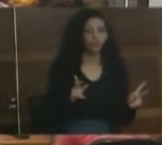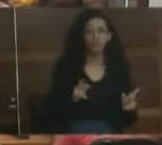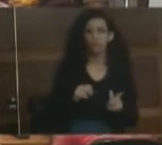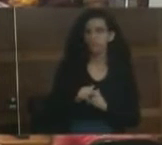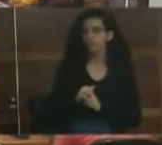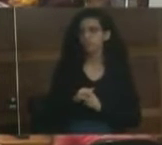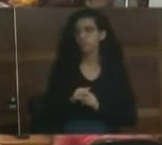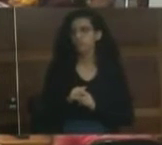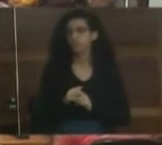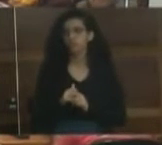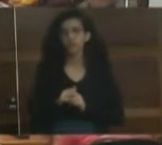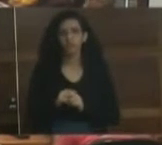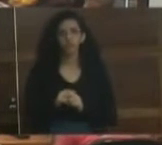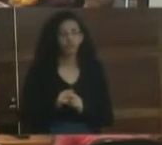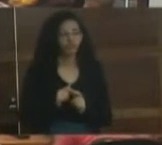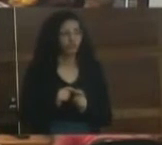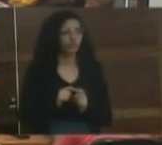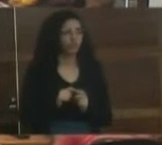e aí